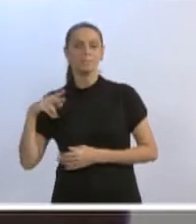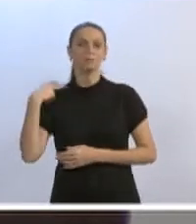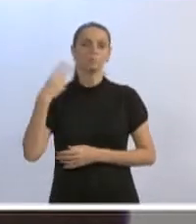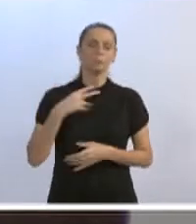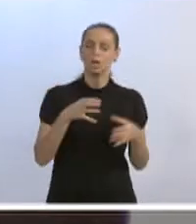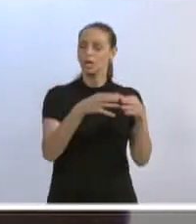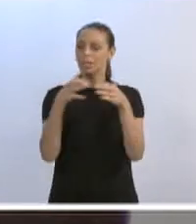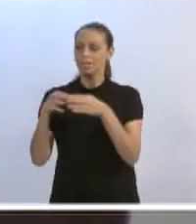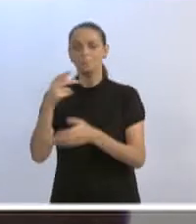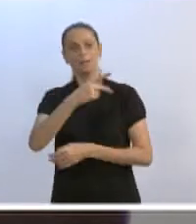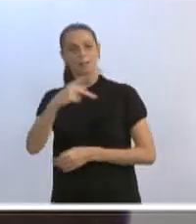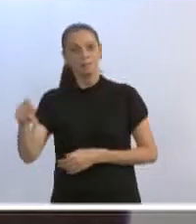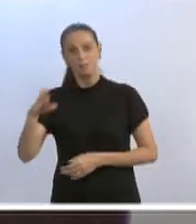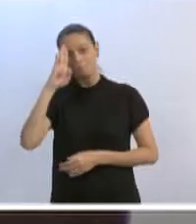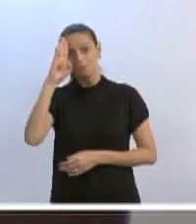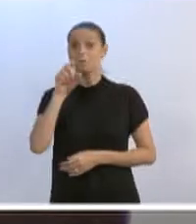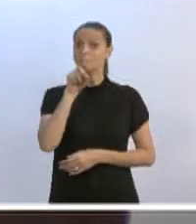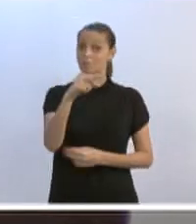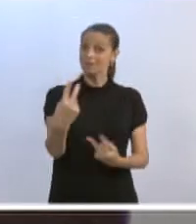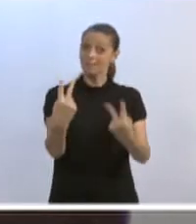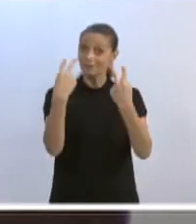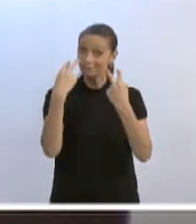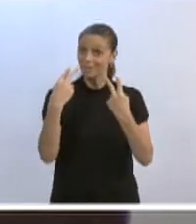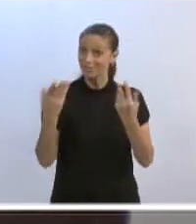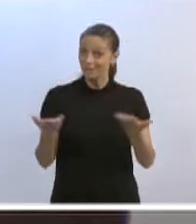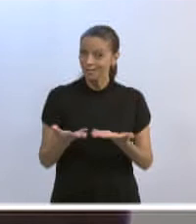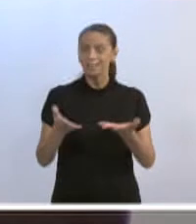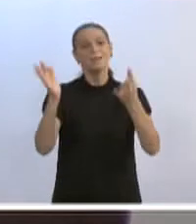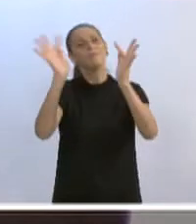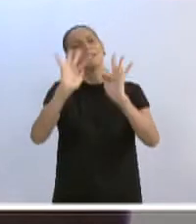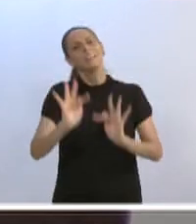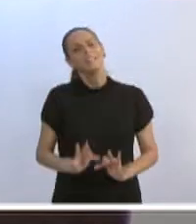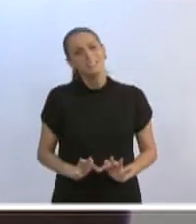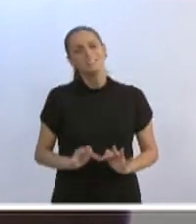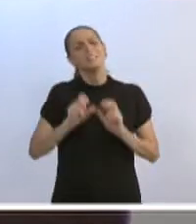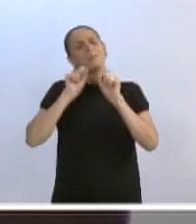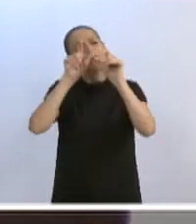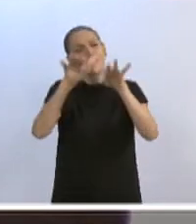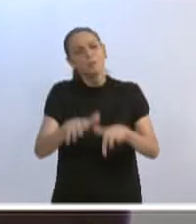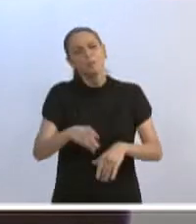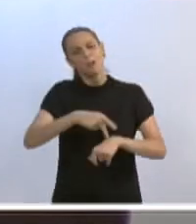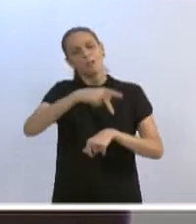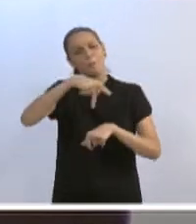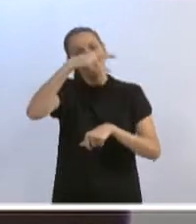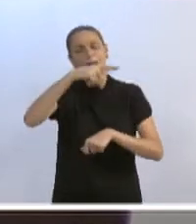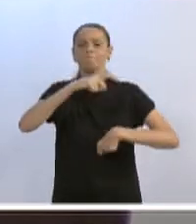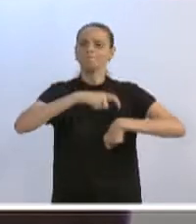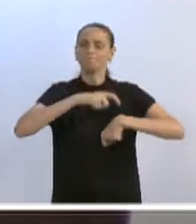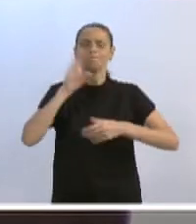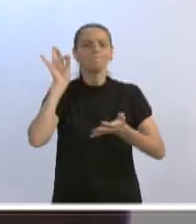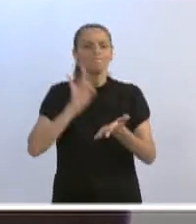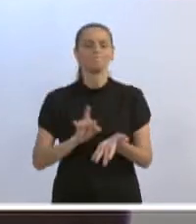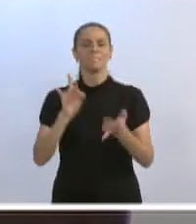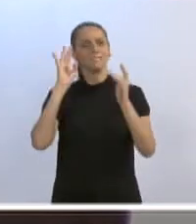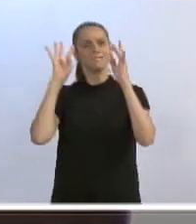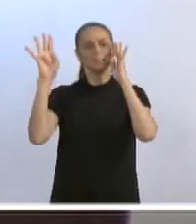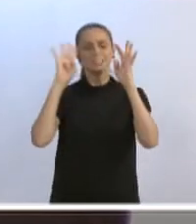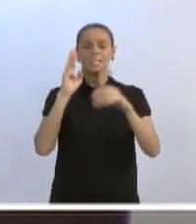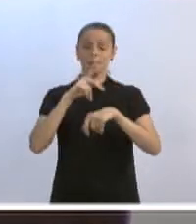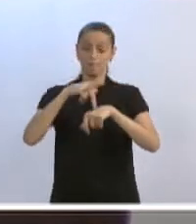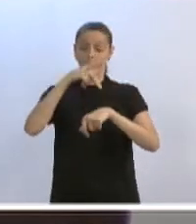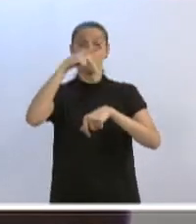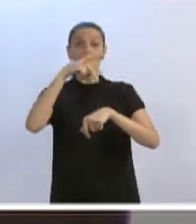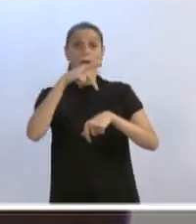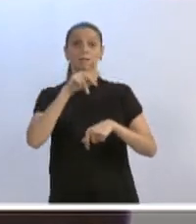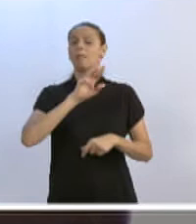suas equipes principalmente é você que está nos assistindo uma feliz e abençoada páscoa que realmente seja um momento de refletir a páscoa não é